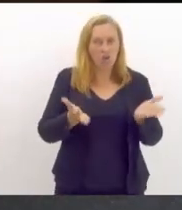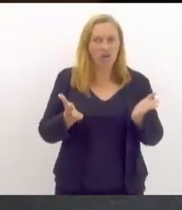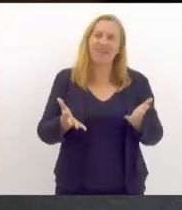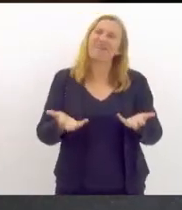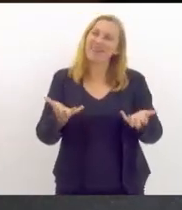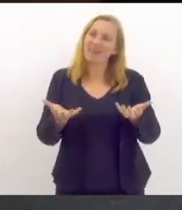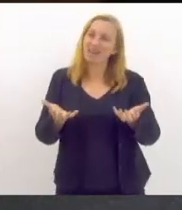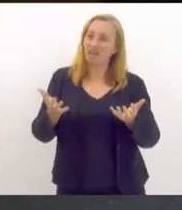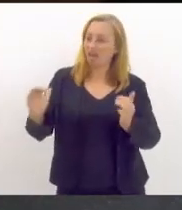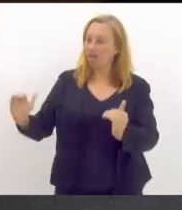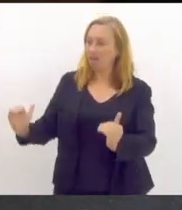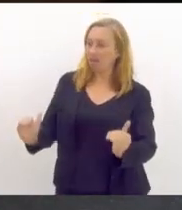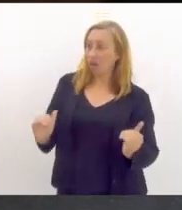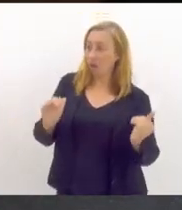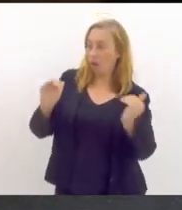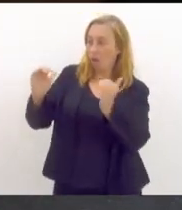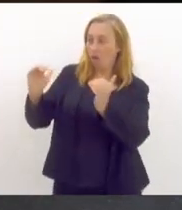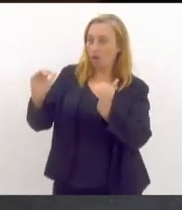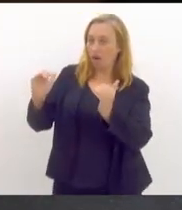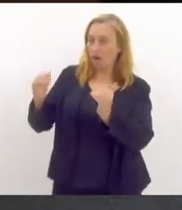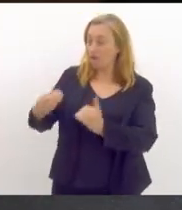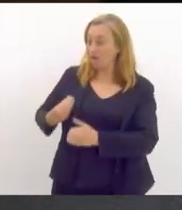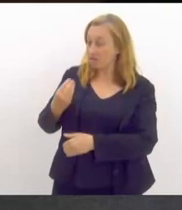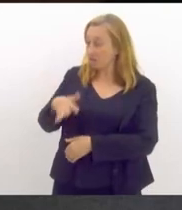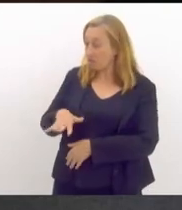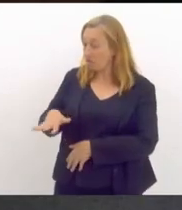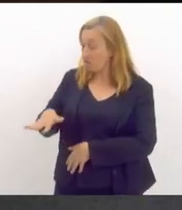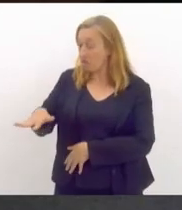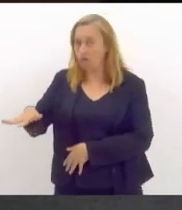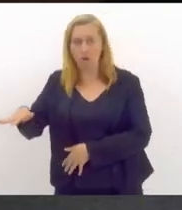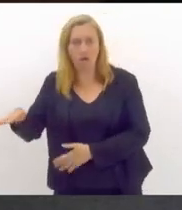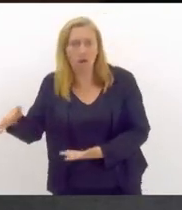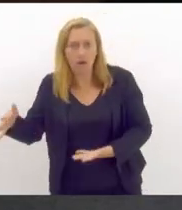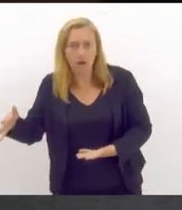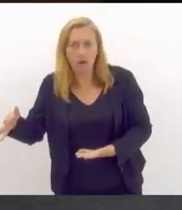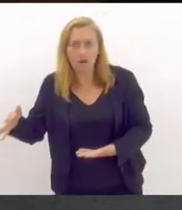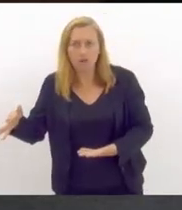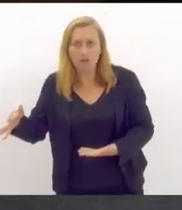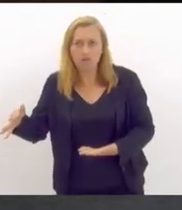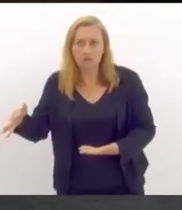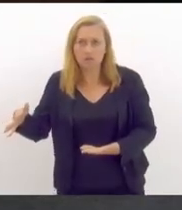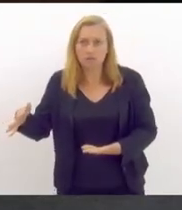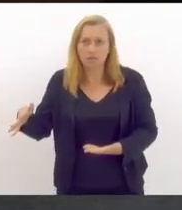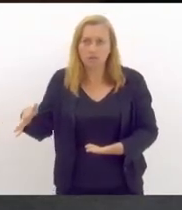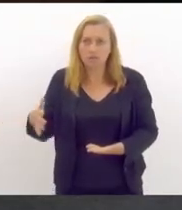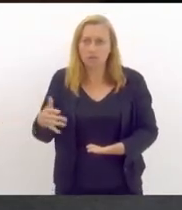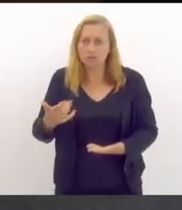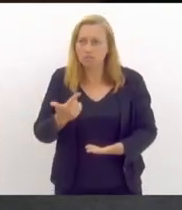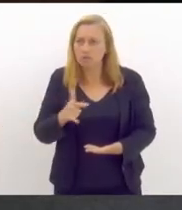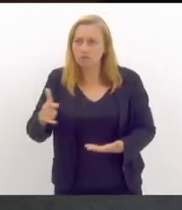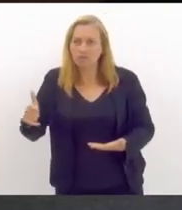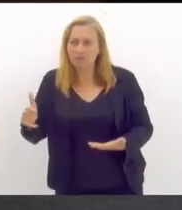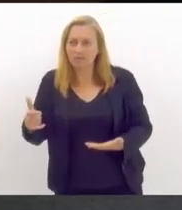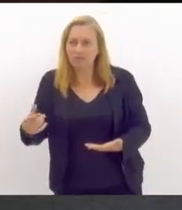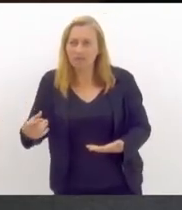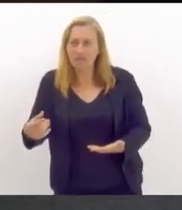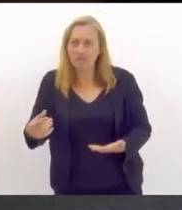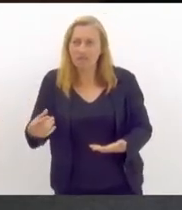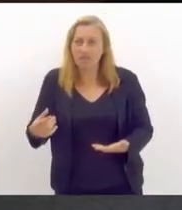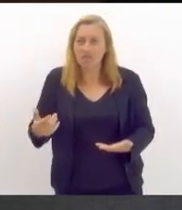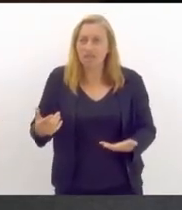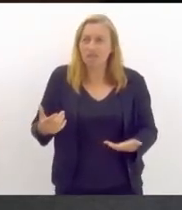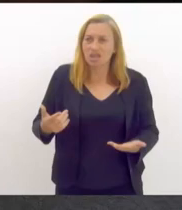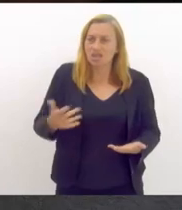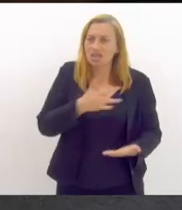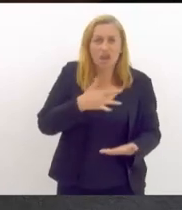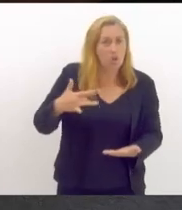glamourizar a vida a margem da sociedade muitas vezes sem condições básicas de Saneamento de